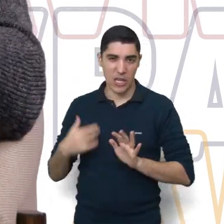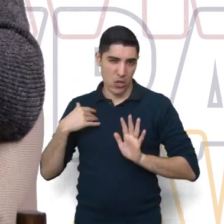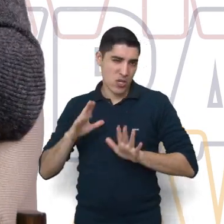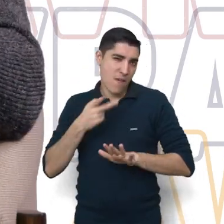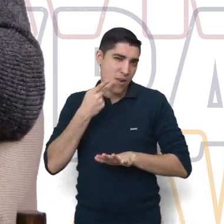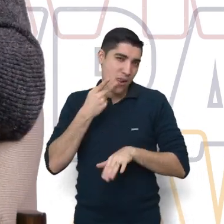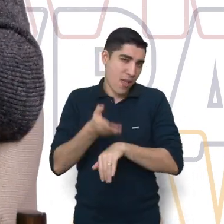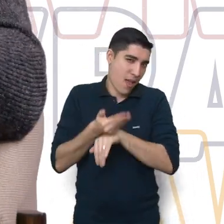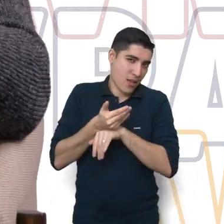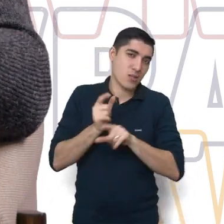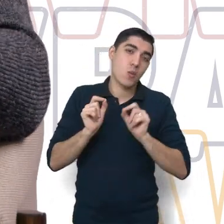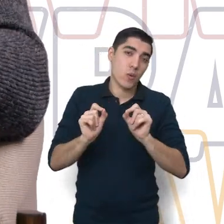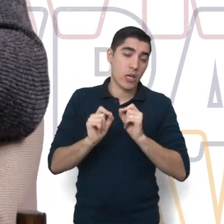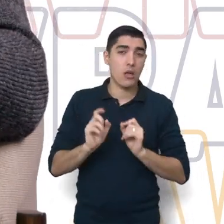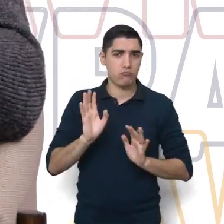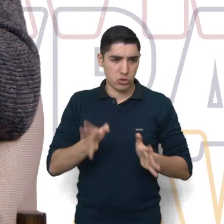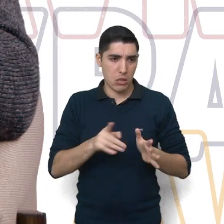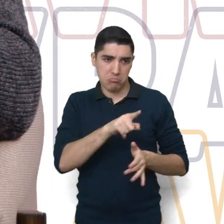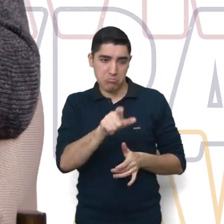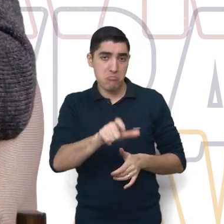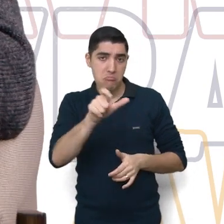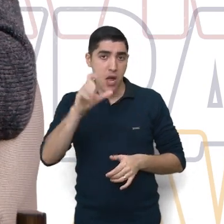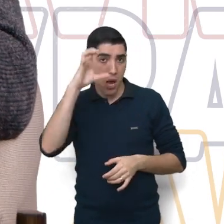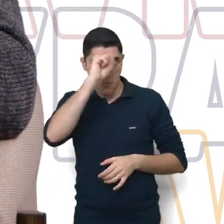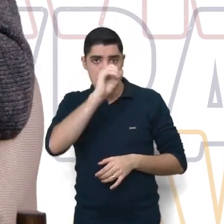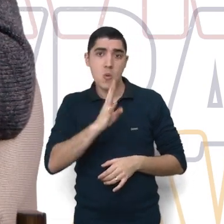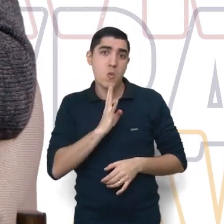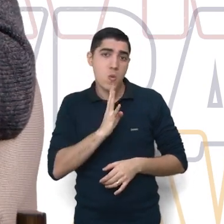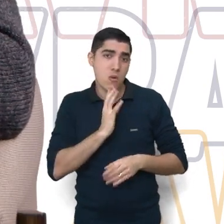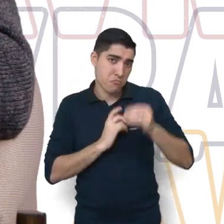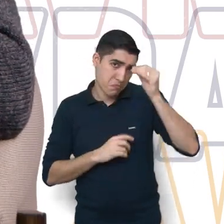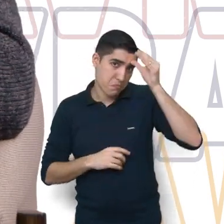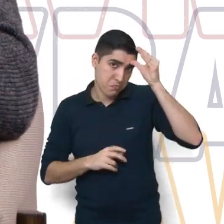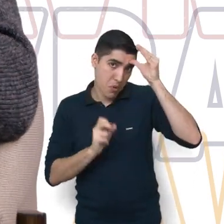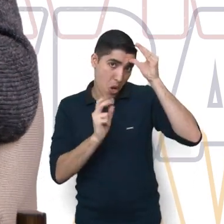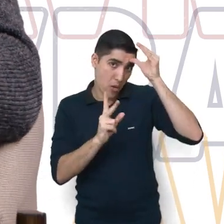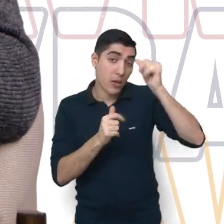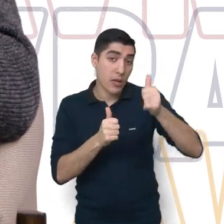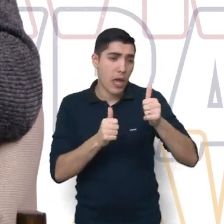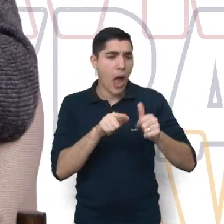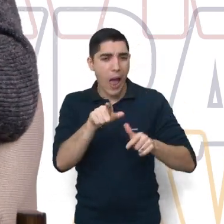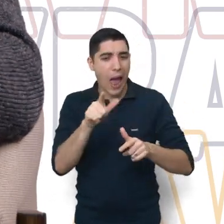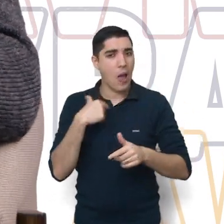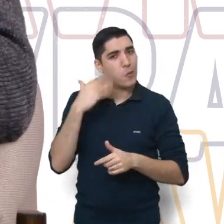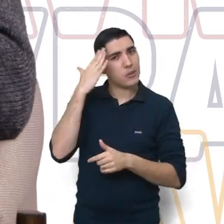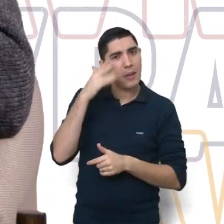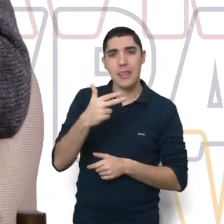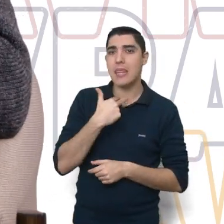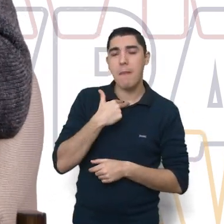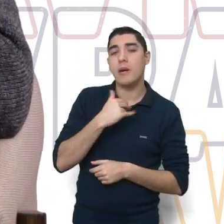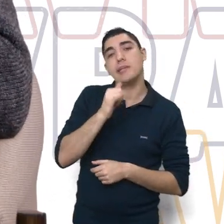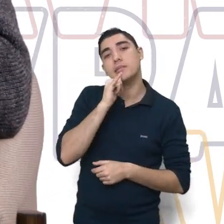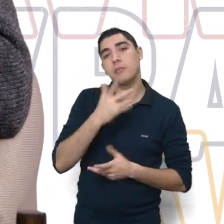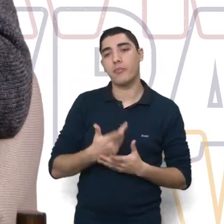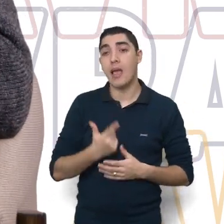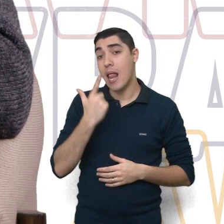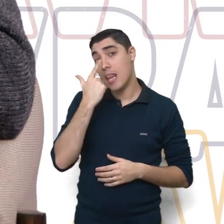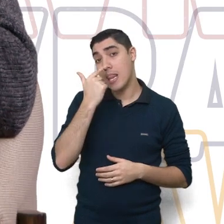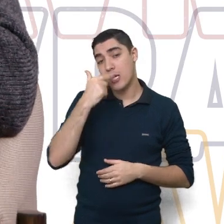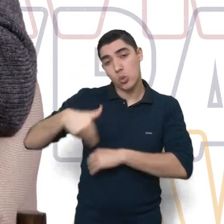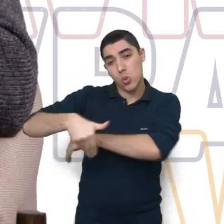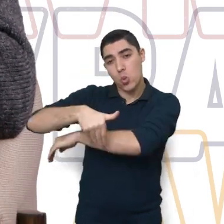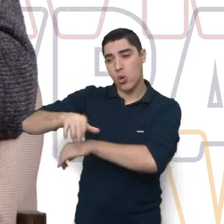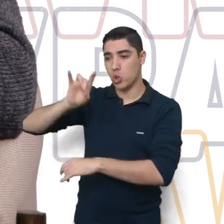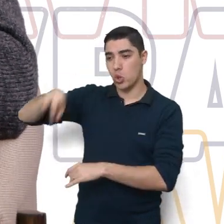tem um conhecimento então é muita coisa a gente sabe que não pode fazer então vamos começar a dar mais Base que a gente aprende Ah não posso jogar o lixo na rua